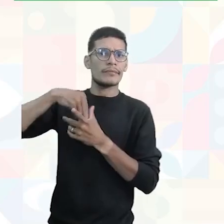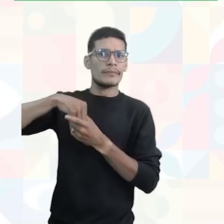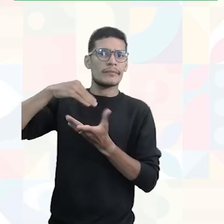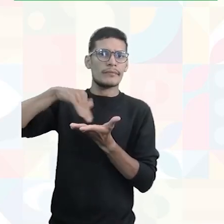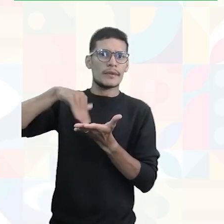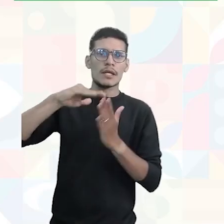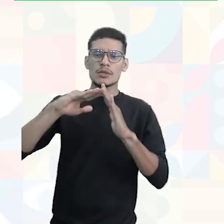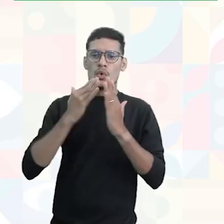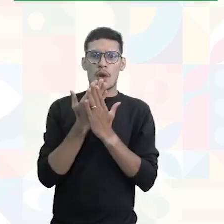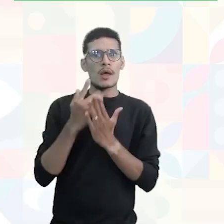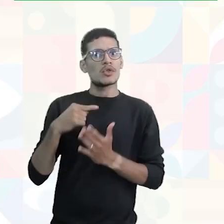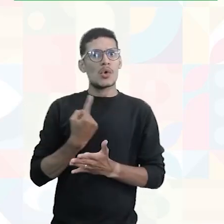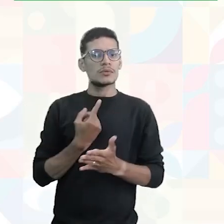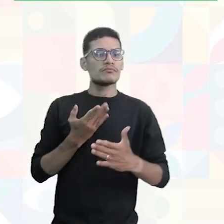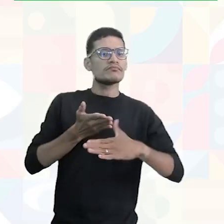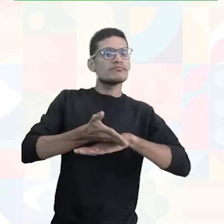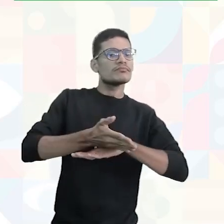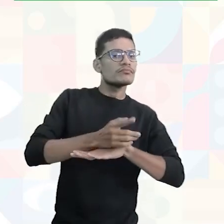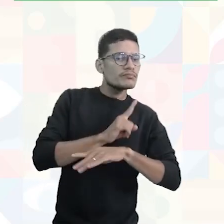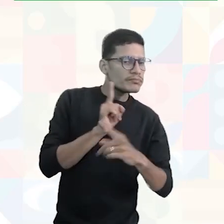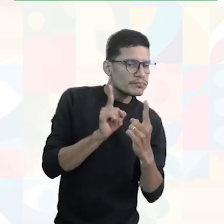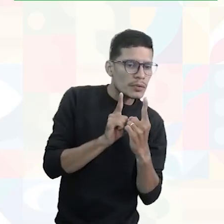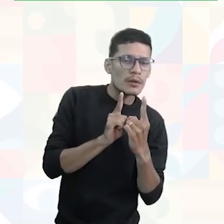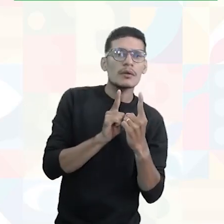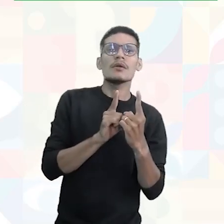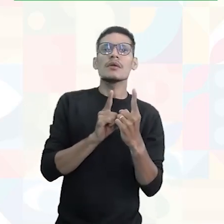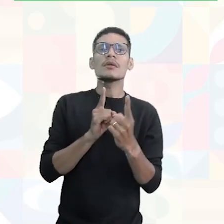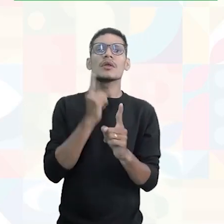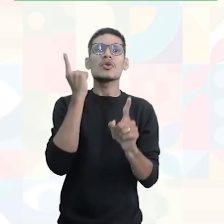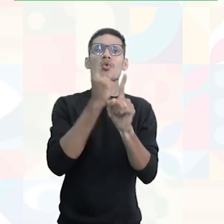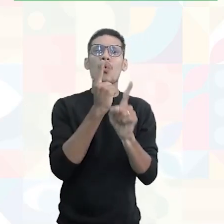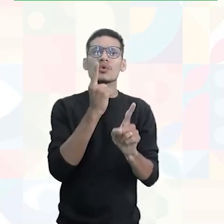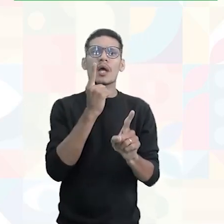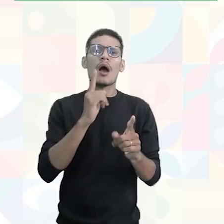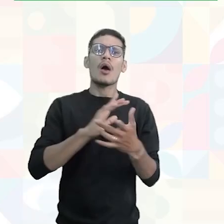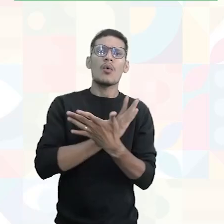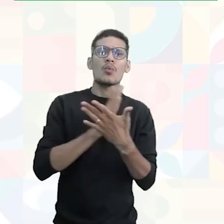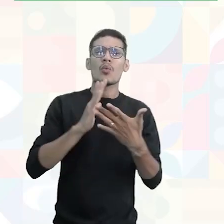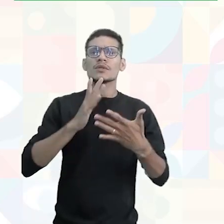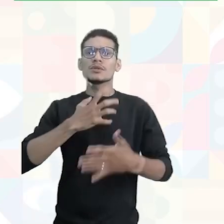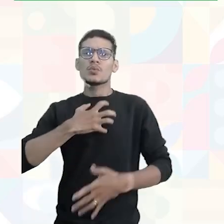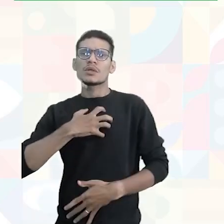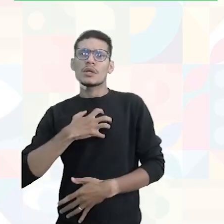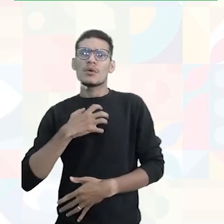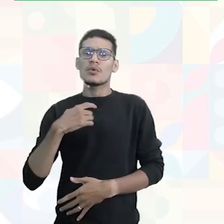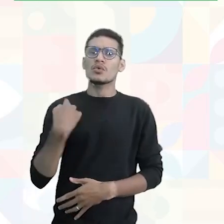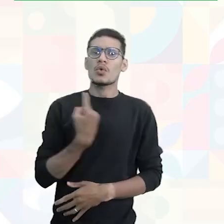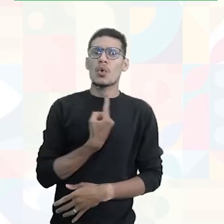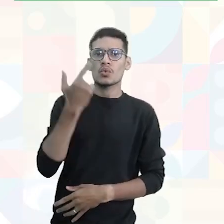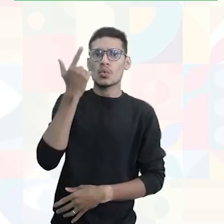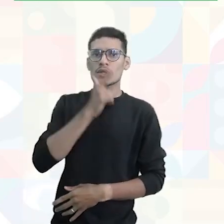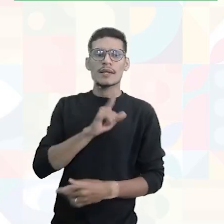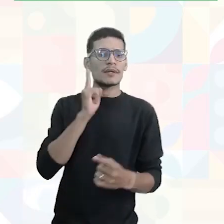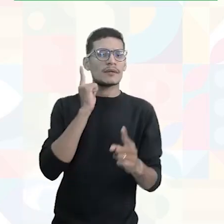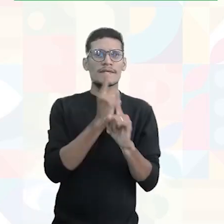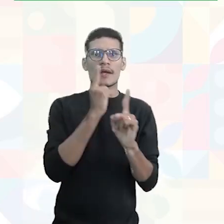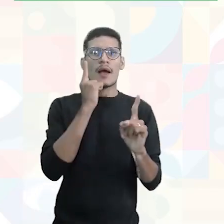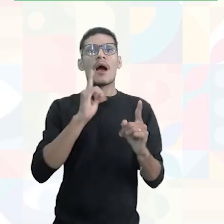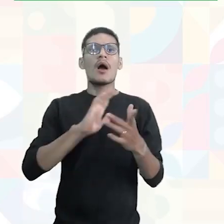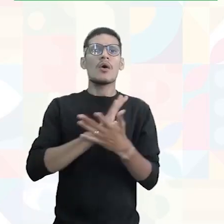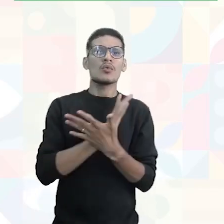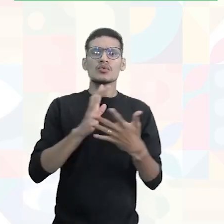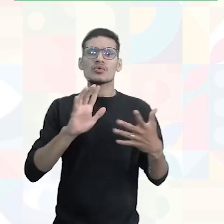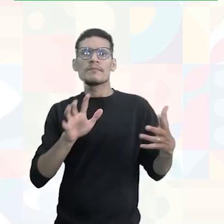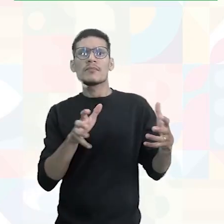que estamos na secretaria escolar, nos deparamos com algumas situações onde a gente consegue identificar que alguns